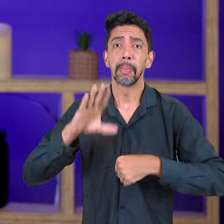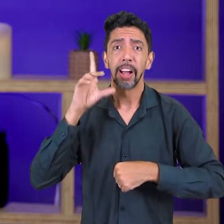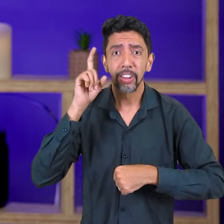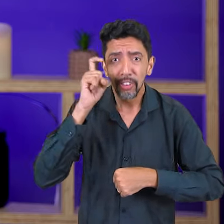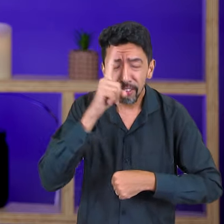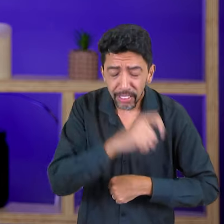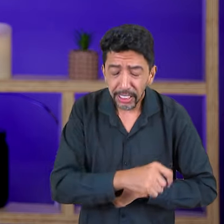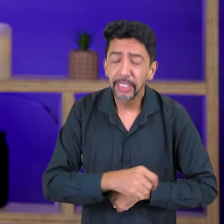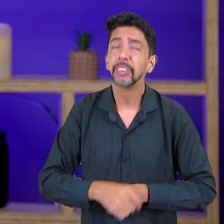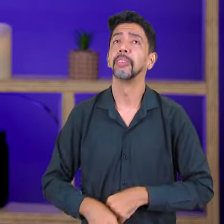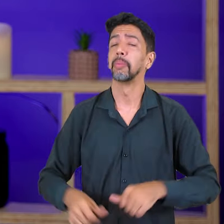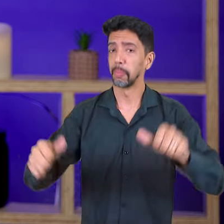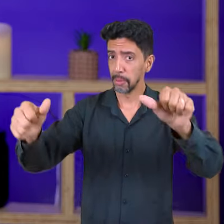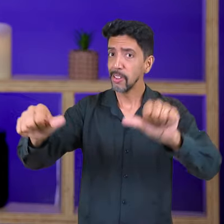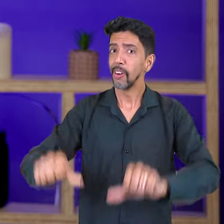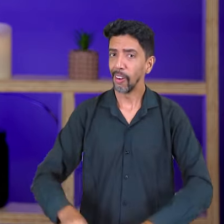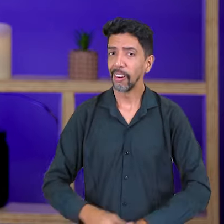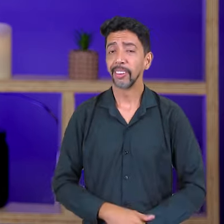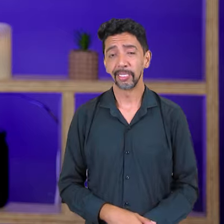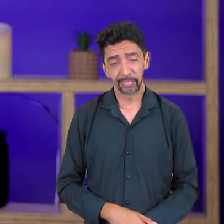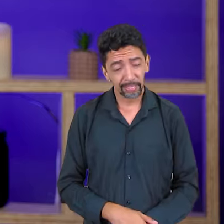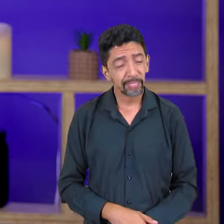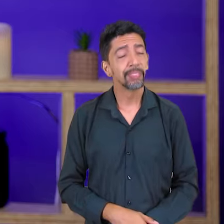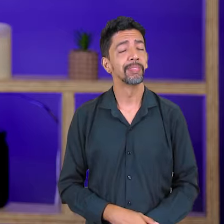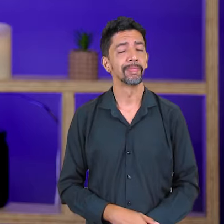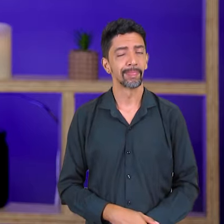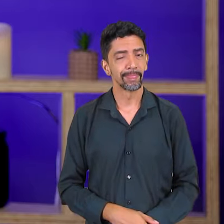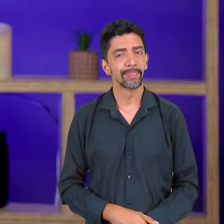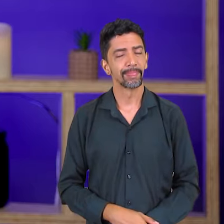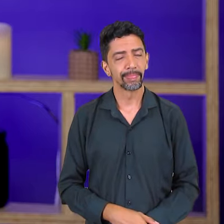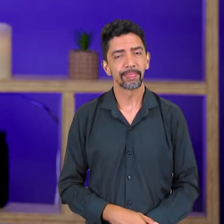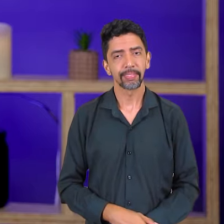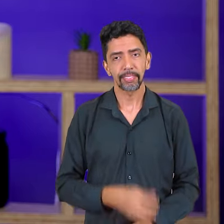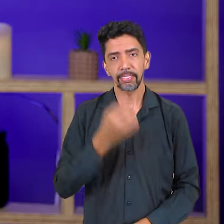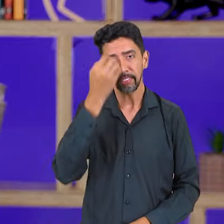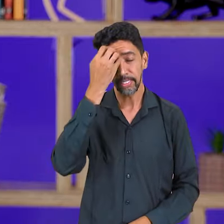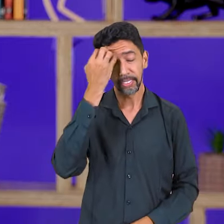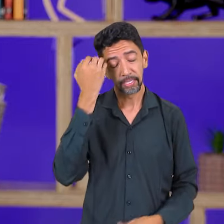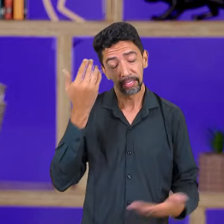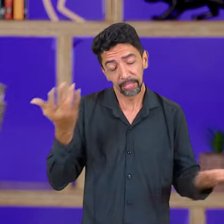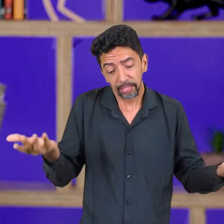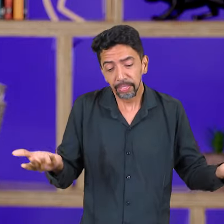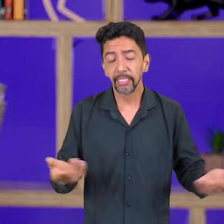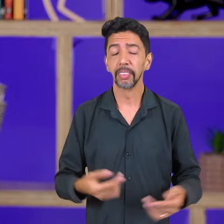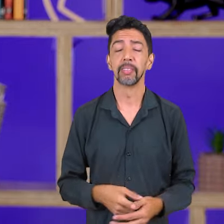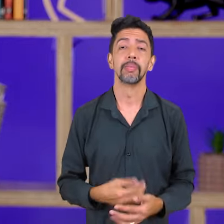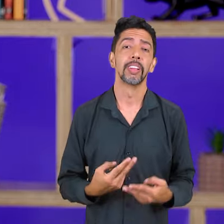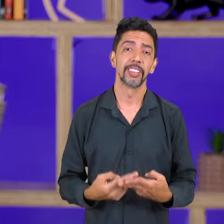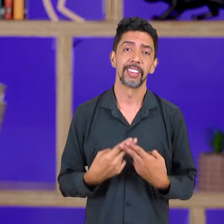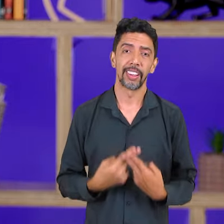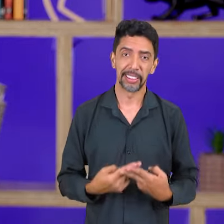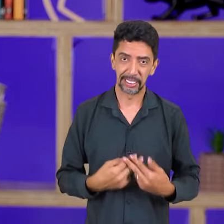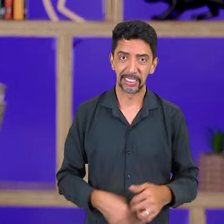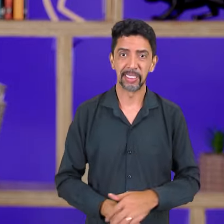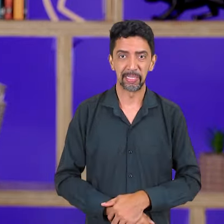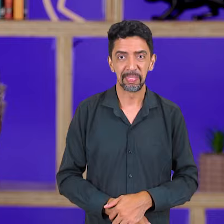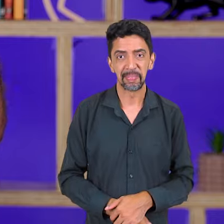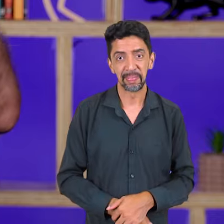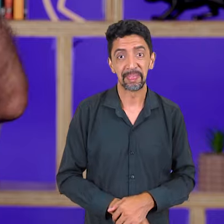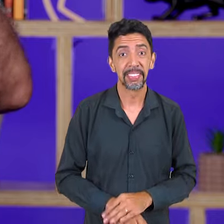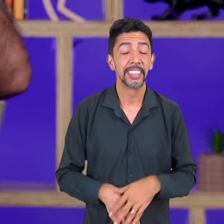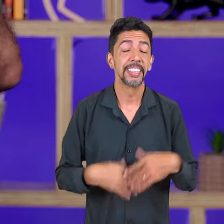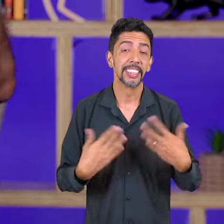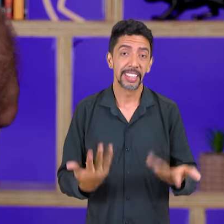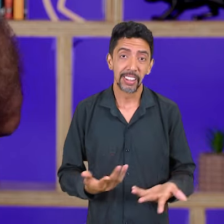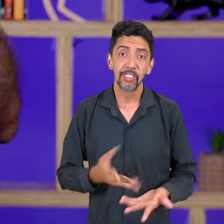é pois é os fuscas né pois é pois é não isso é coisa antiga Pois é constatamos aqui e o que